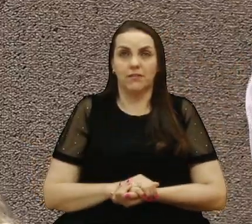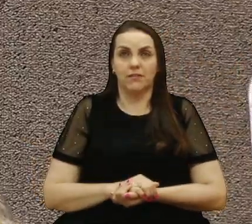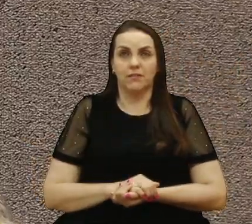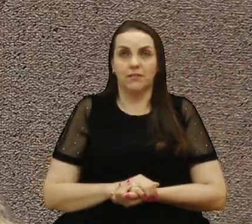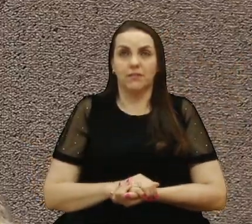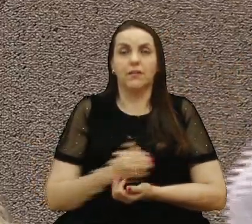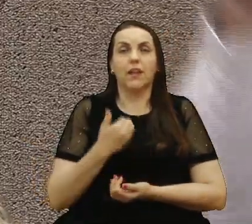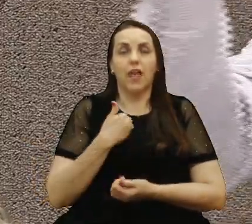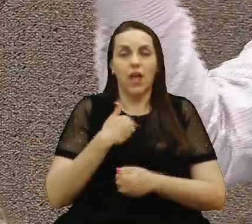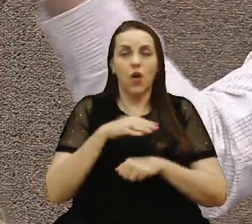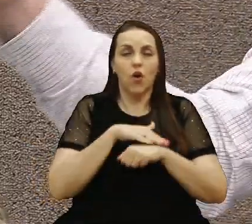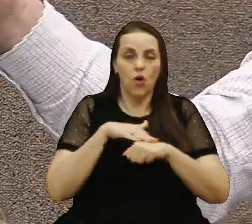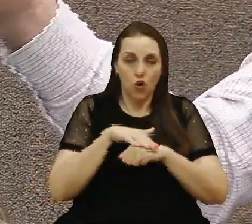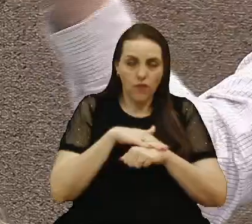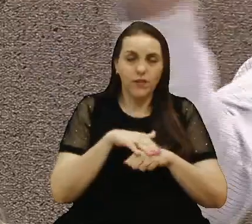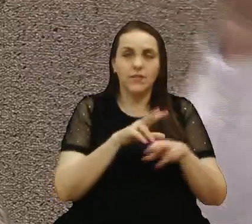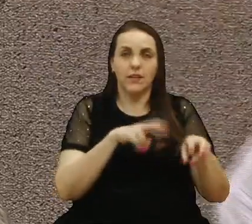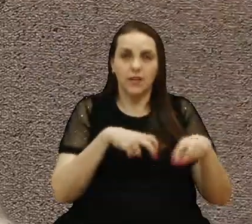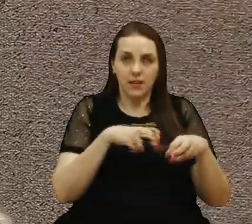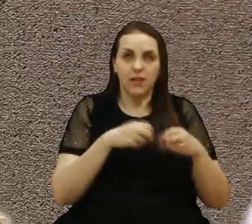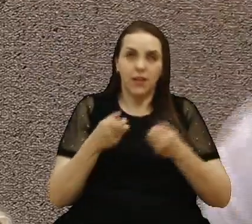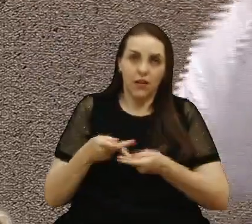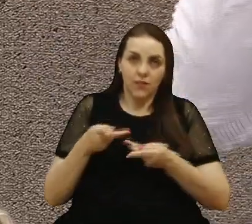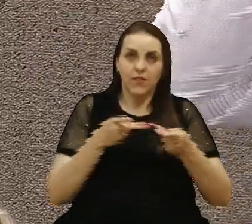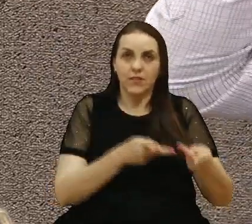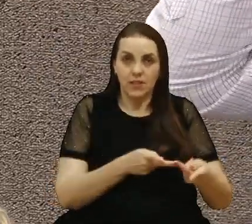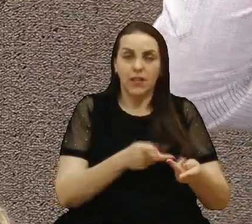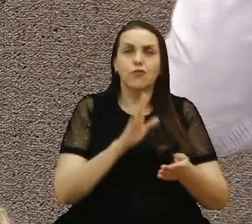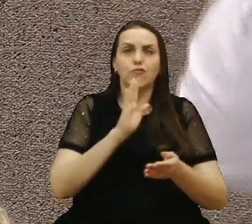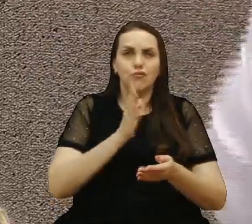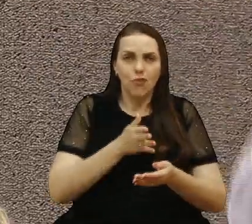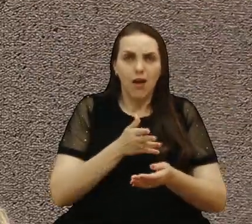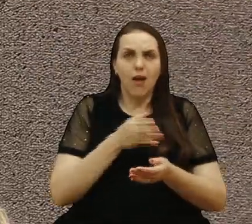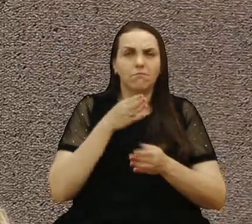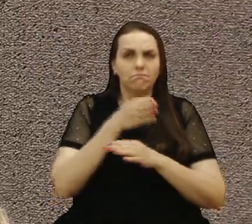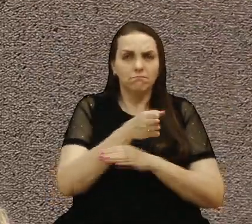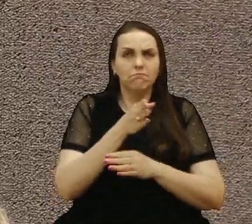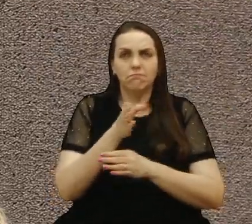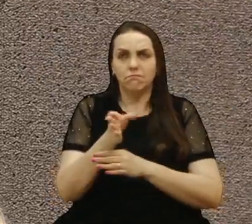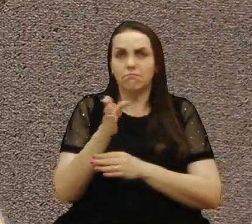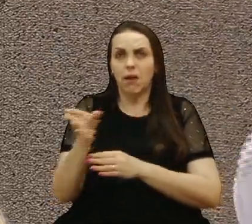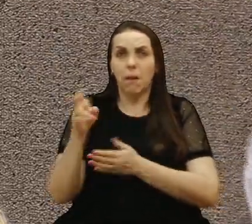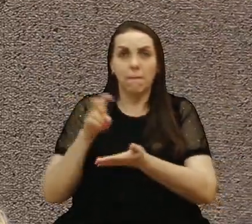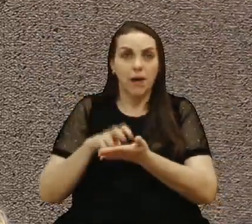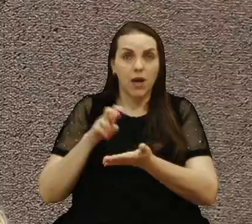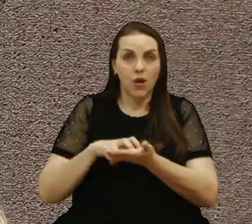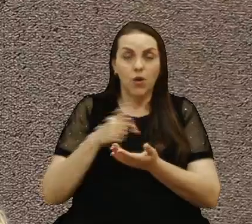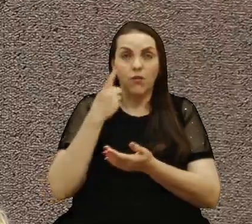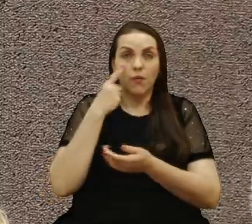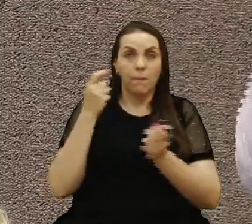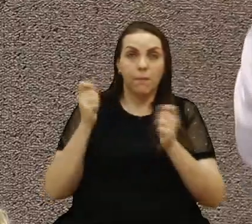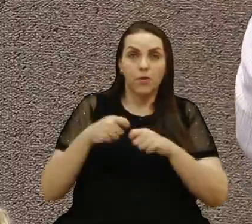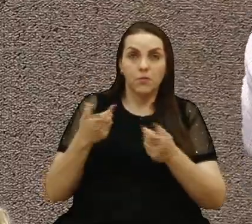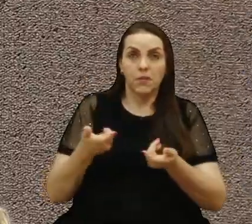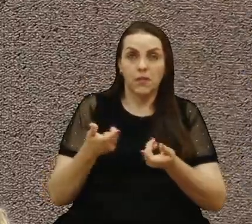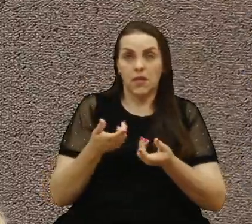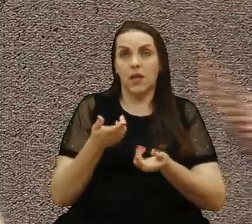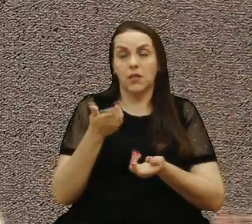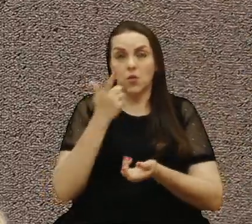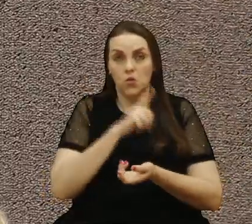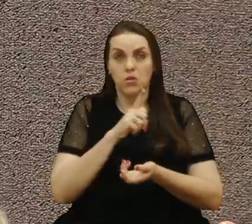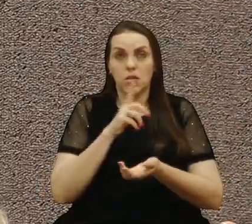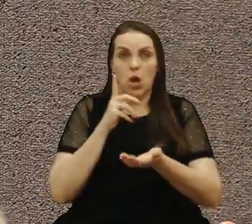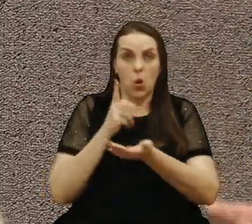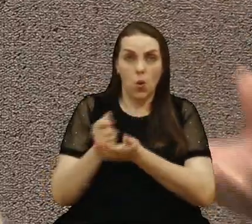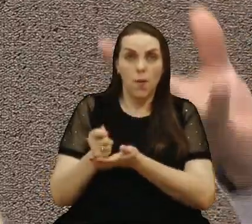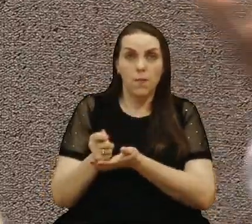Eu conversei com os agricultores que eu fui visitar ali, eles disseram: já fomos em todos os bancos para ver a possibilidade da gente efetuar a